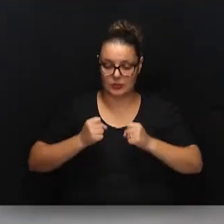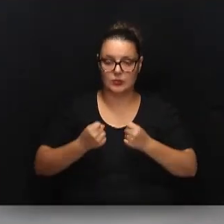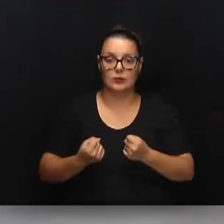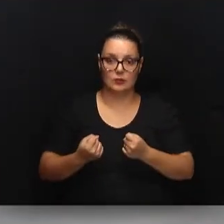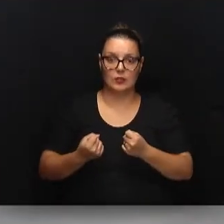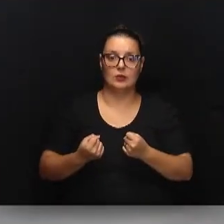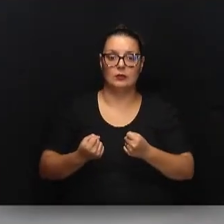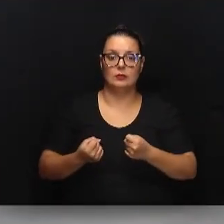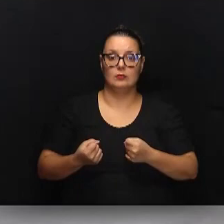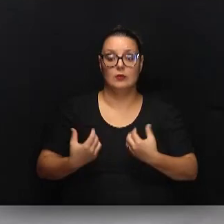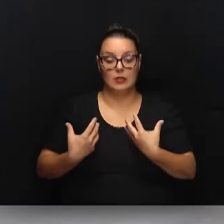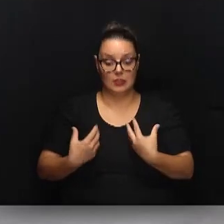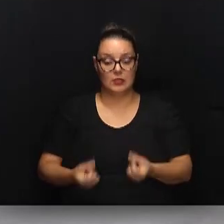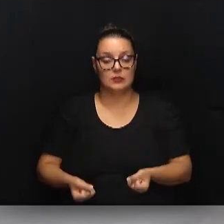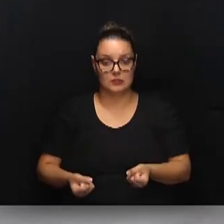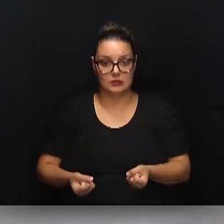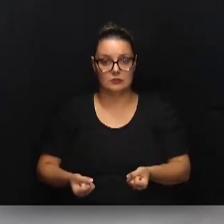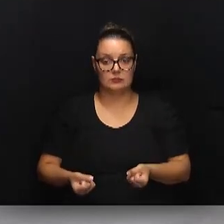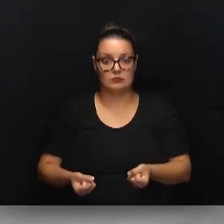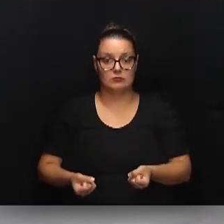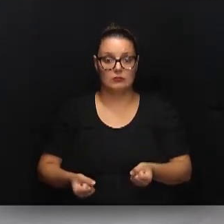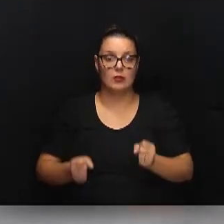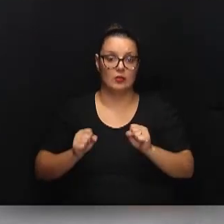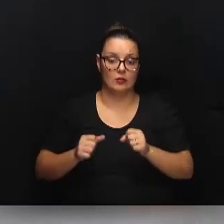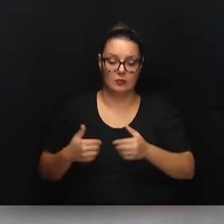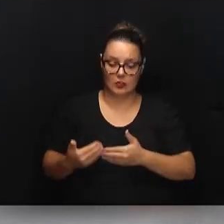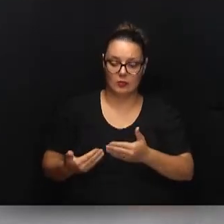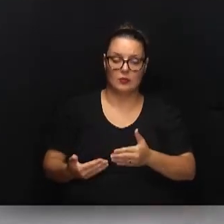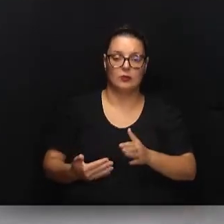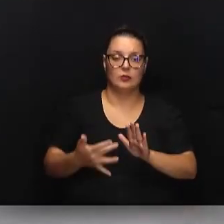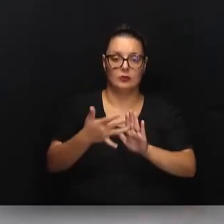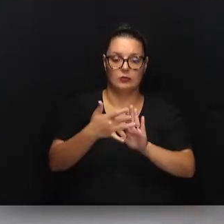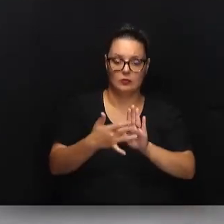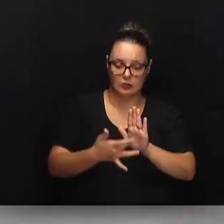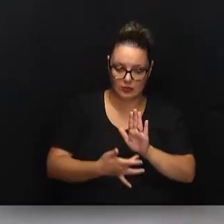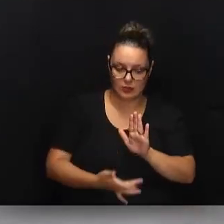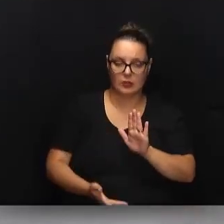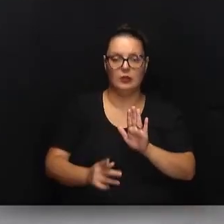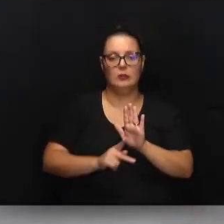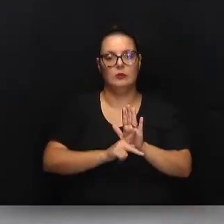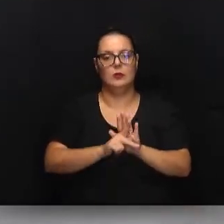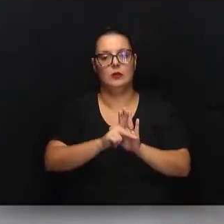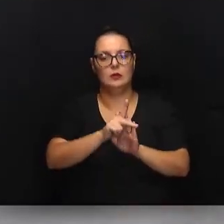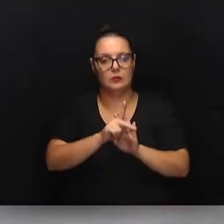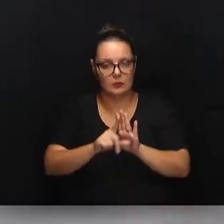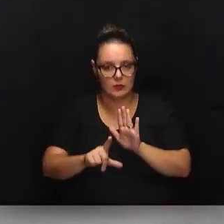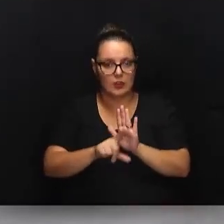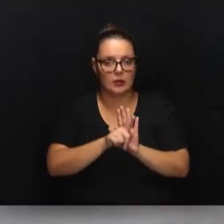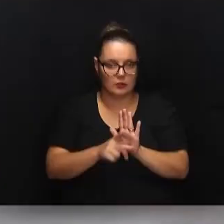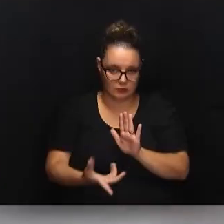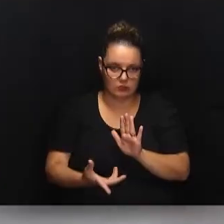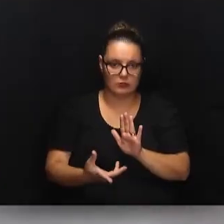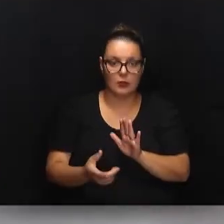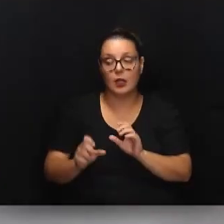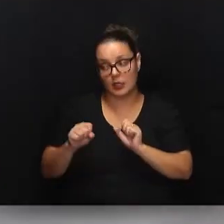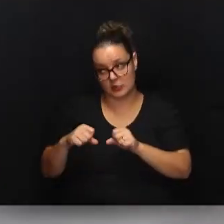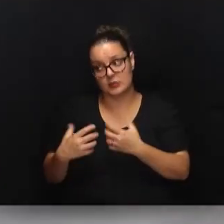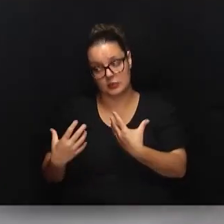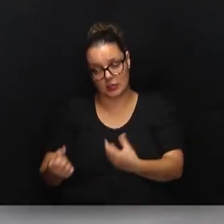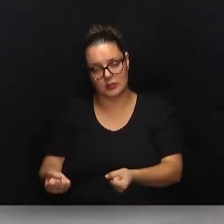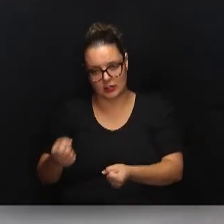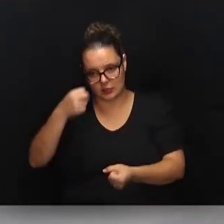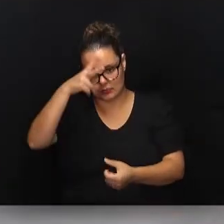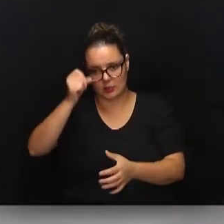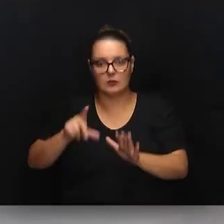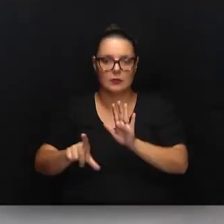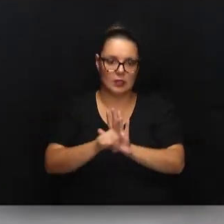pela admissibilidade, vai passar a entrar no ordenamento jurídico 2 importantes leis, daí sim leis, que vão